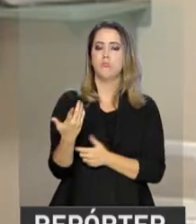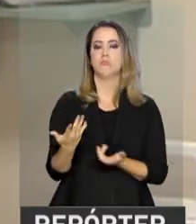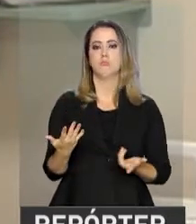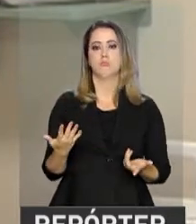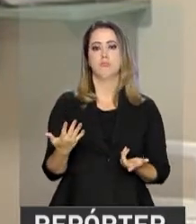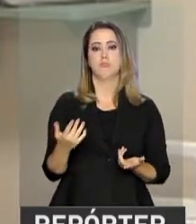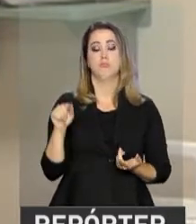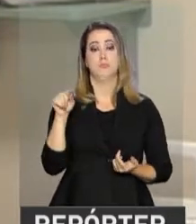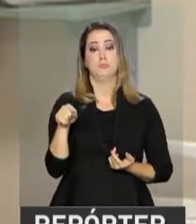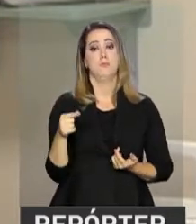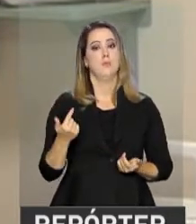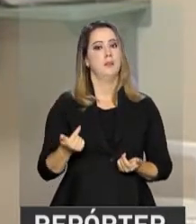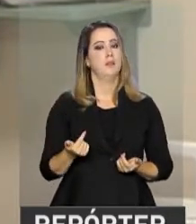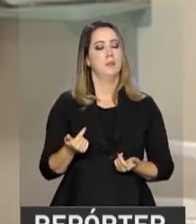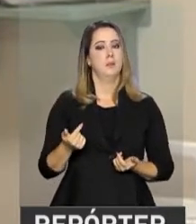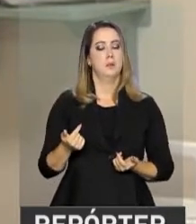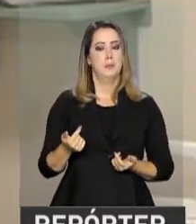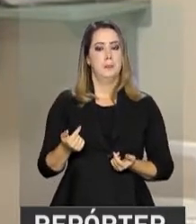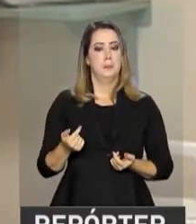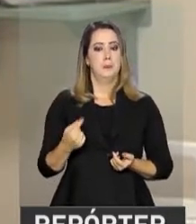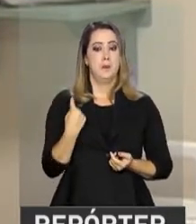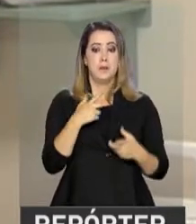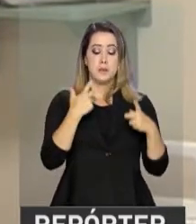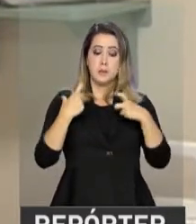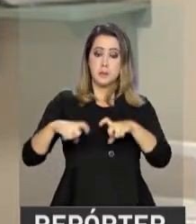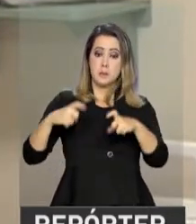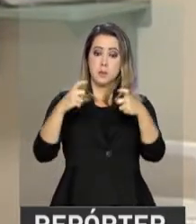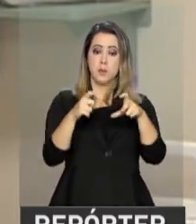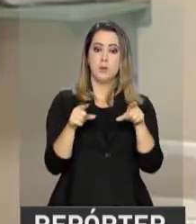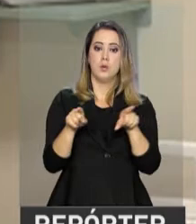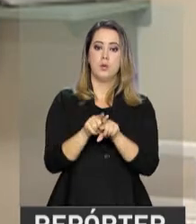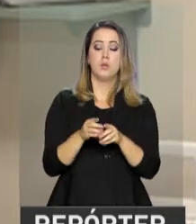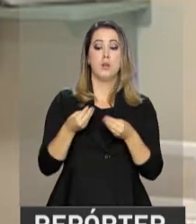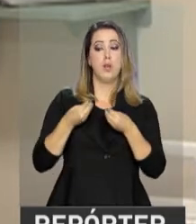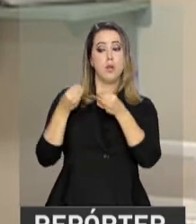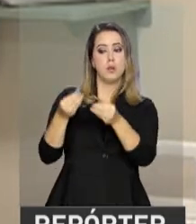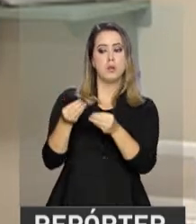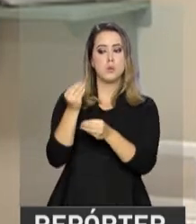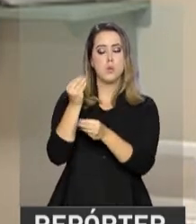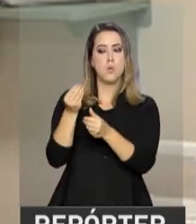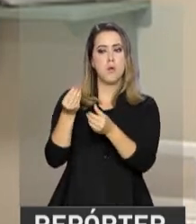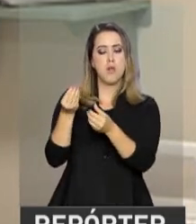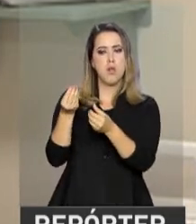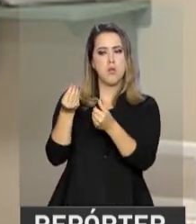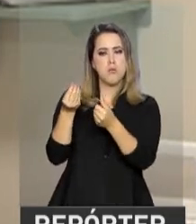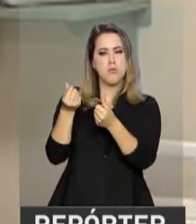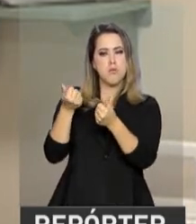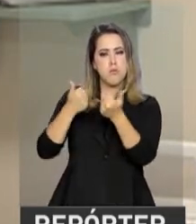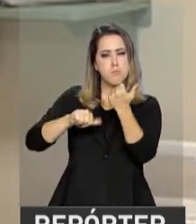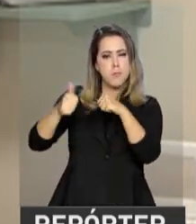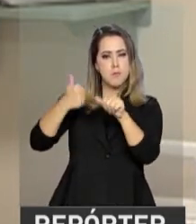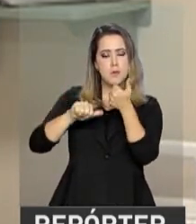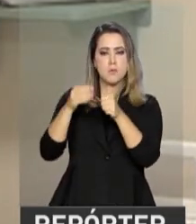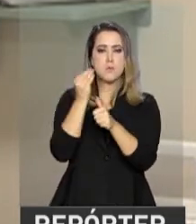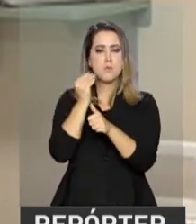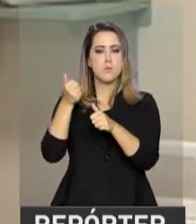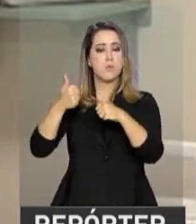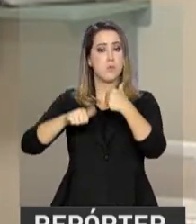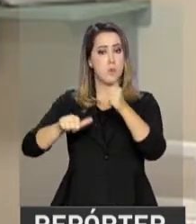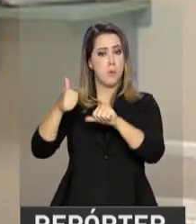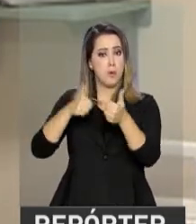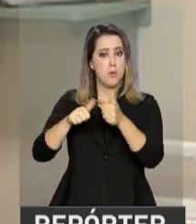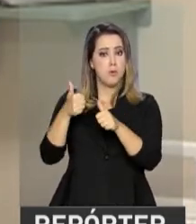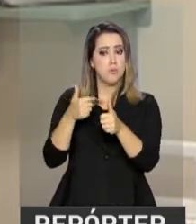e traz para nós o conceito da biópsia sem dor, em que nós teremos o auxílio da